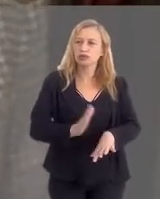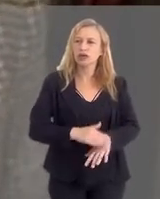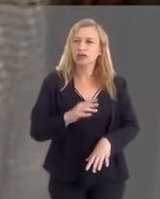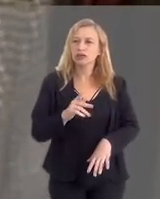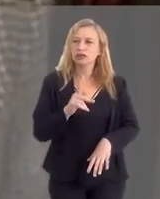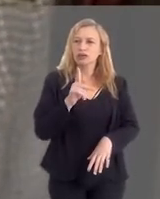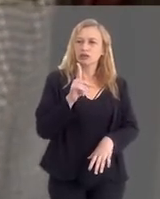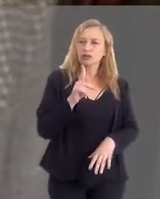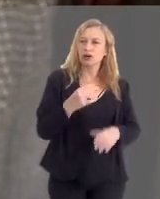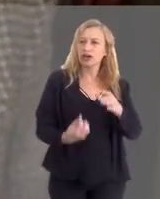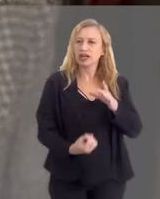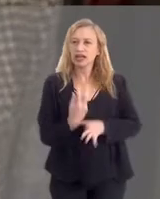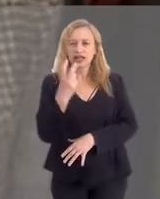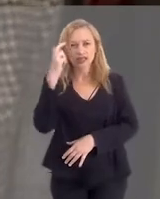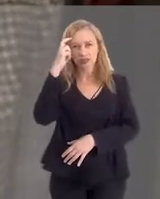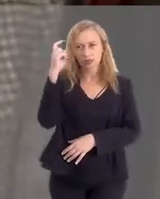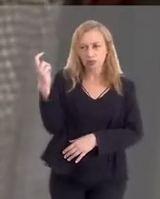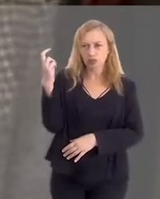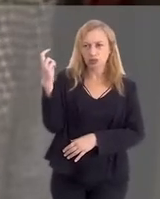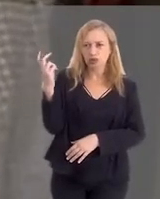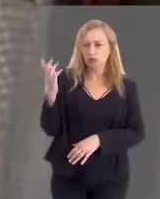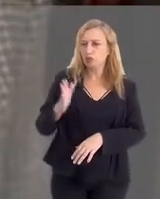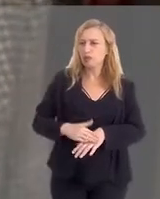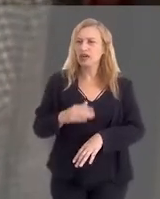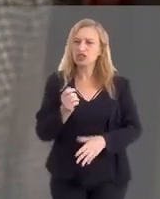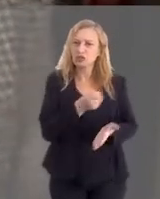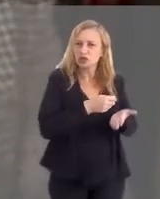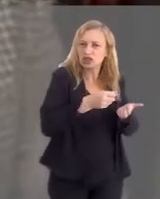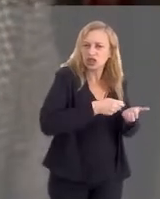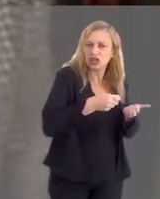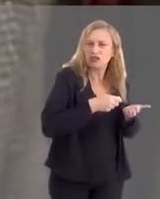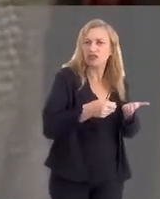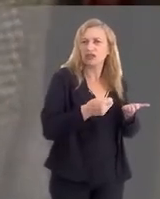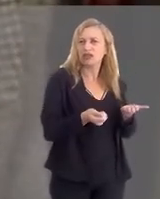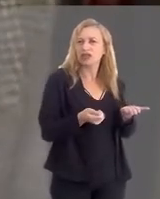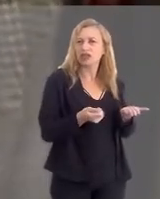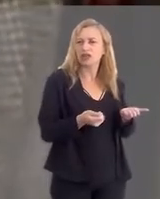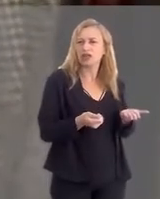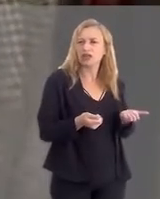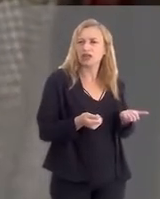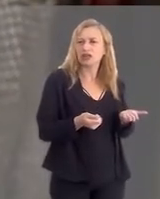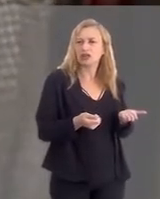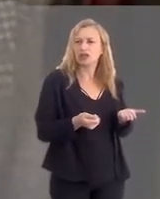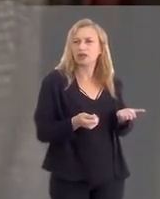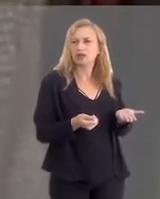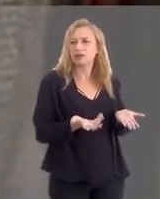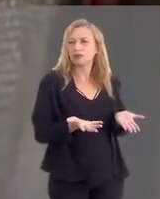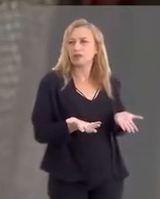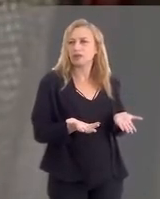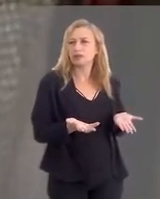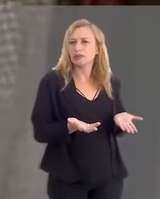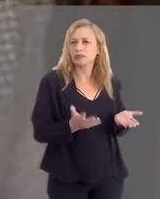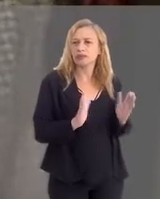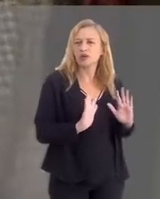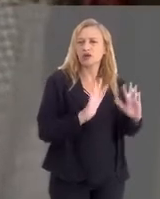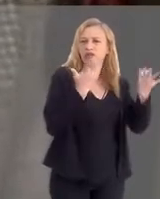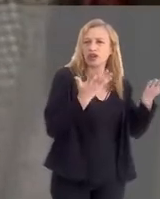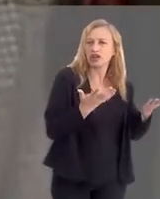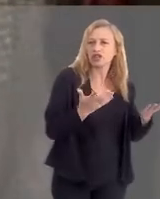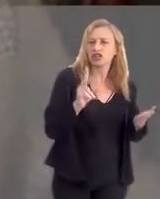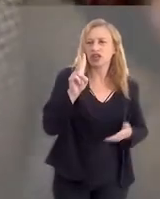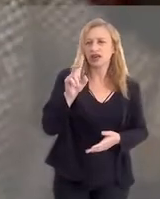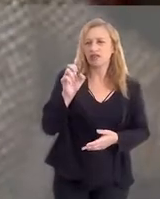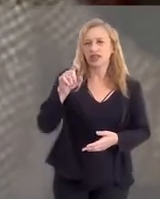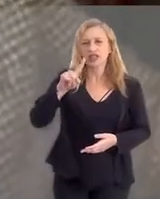envolvendo muito com a produção cultural. Então, por mais que eu me inscrevia para ser correspondente